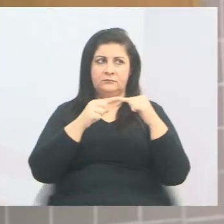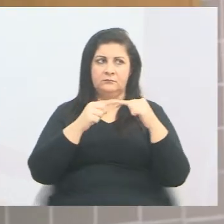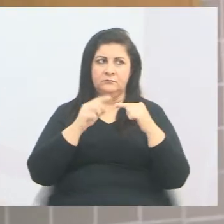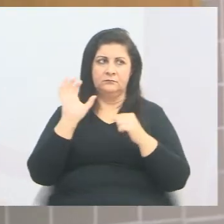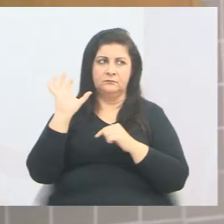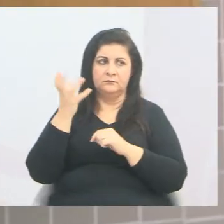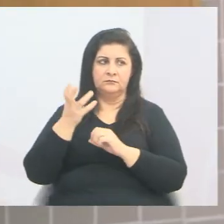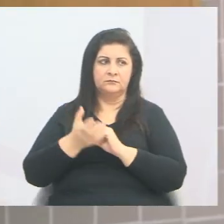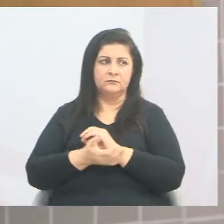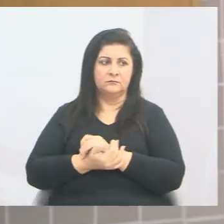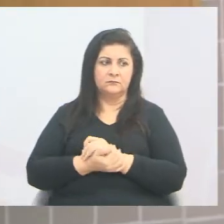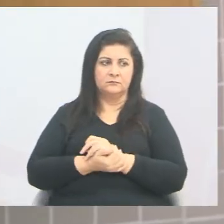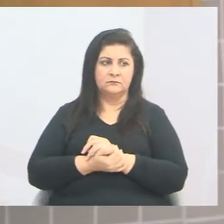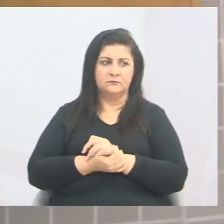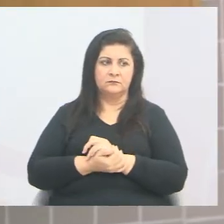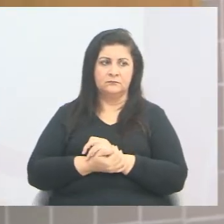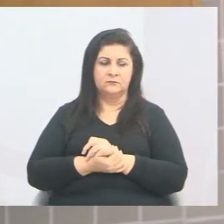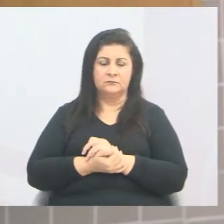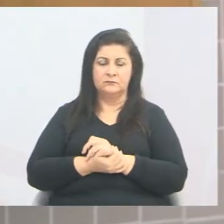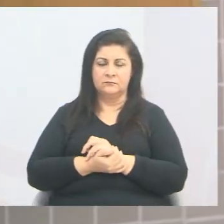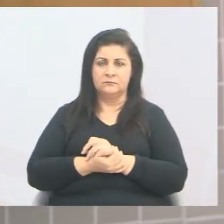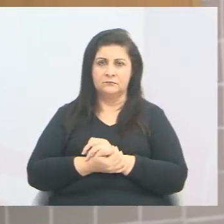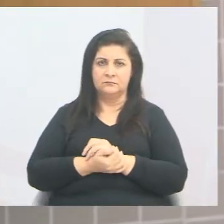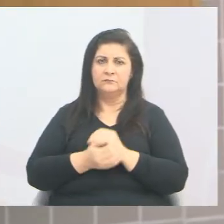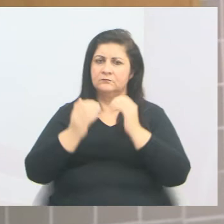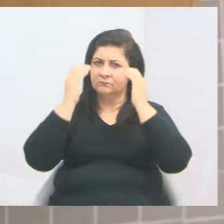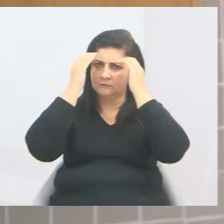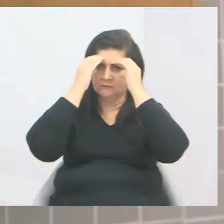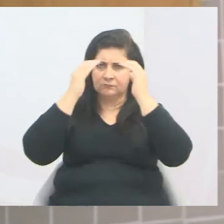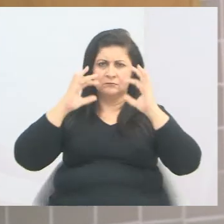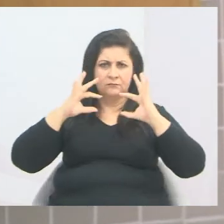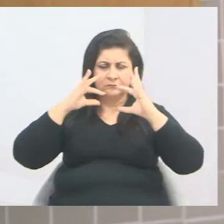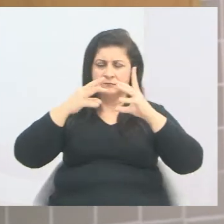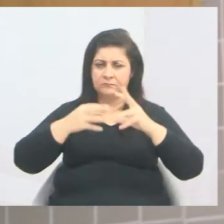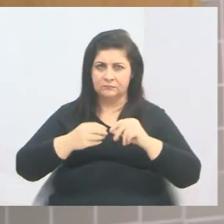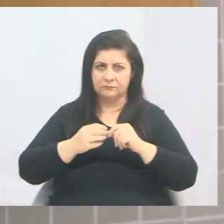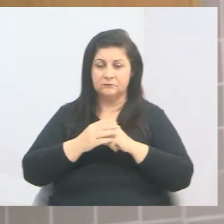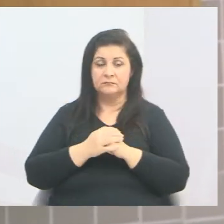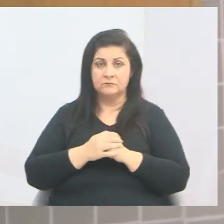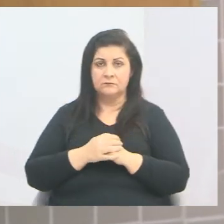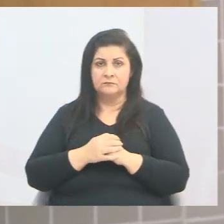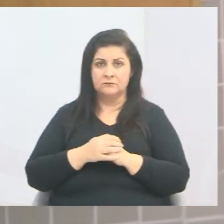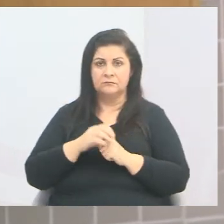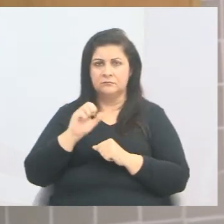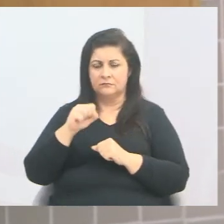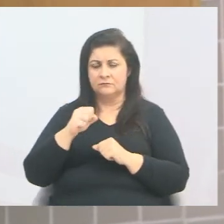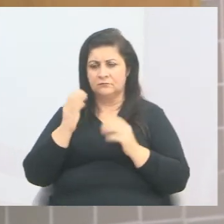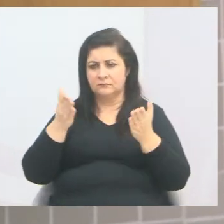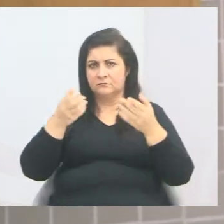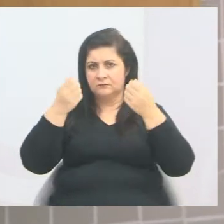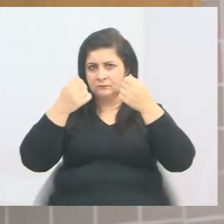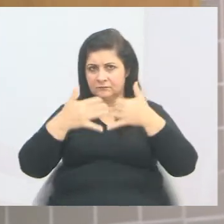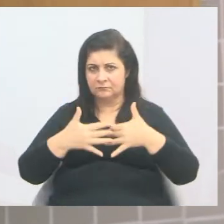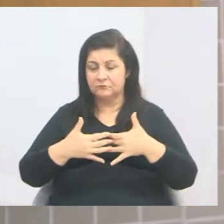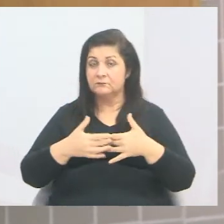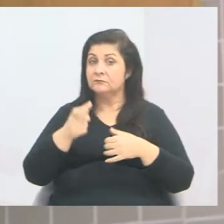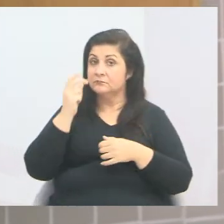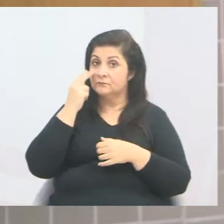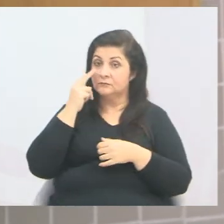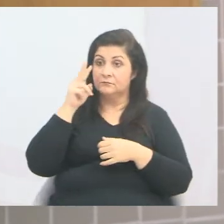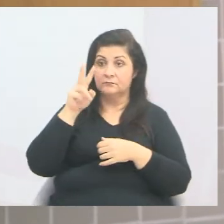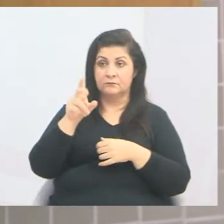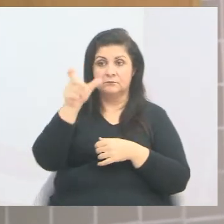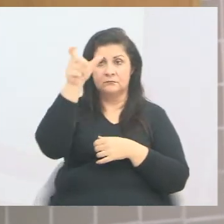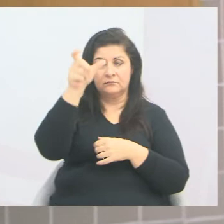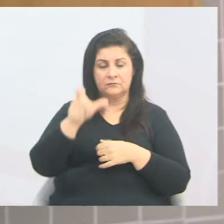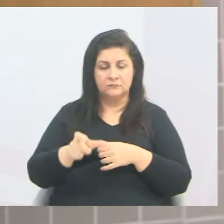foi conseguido cumprir todas as suas etapas necessárias e vendo também, como você mesmo menciona, essa parte humana, né, que é a questão